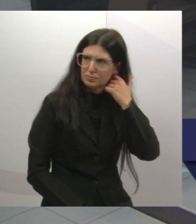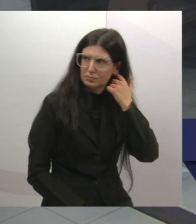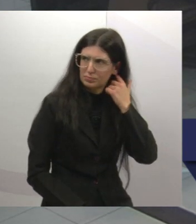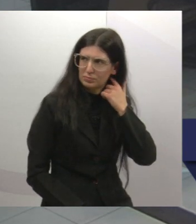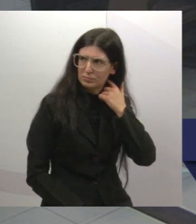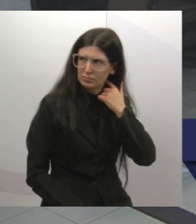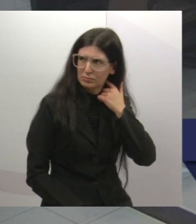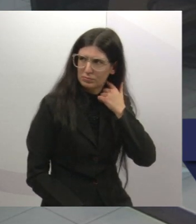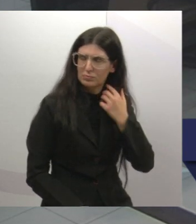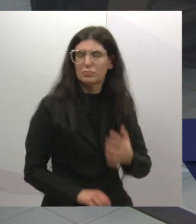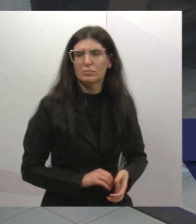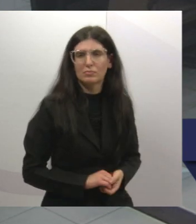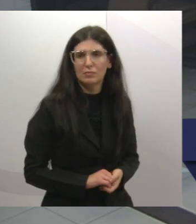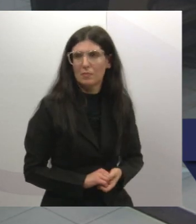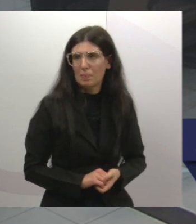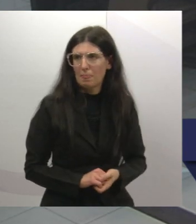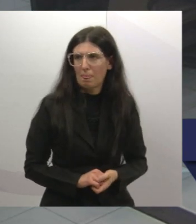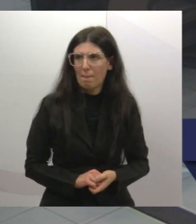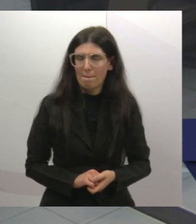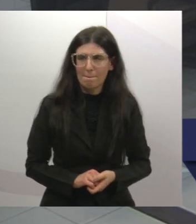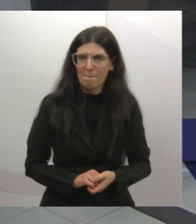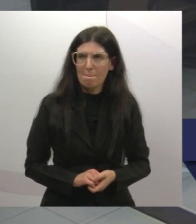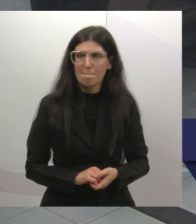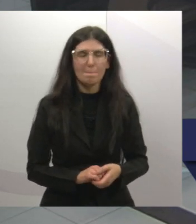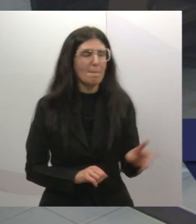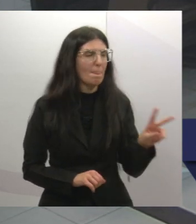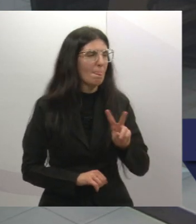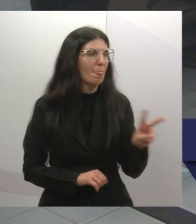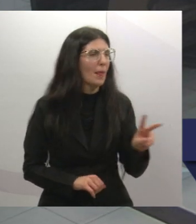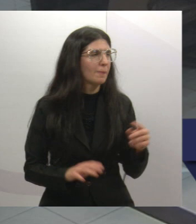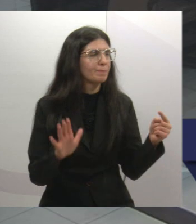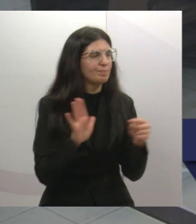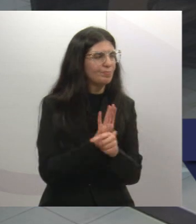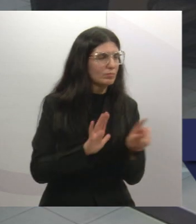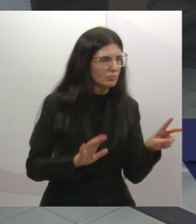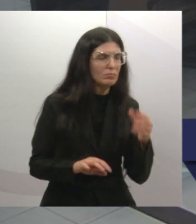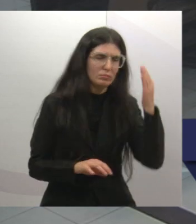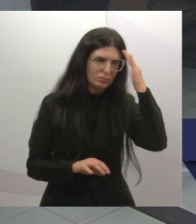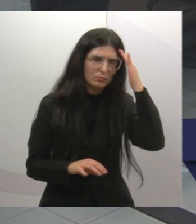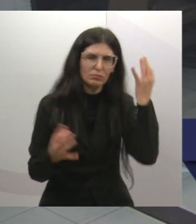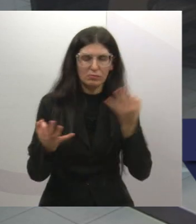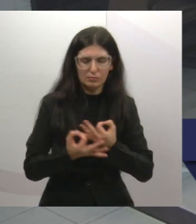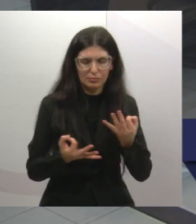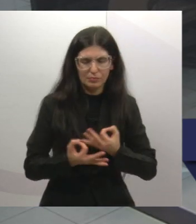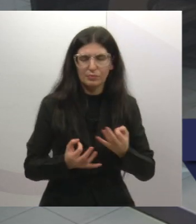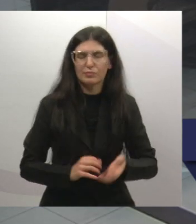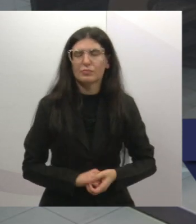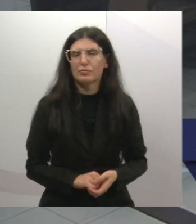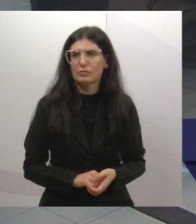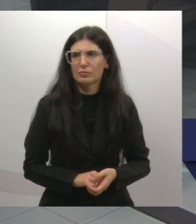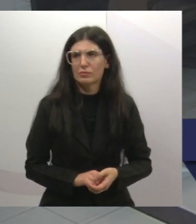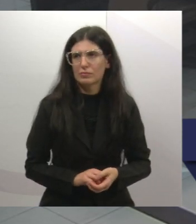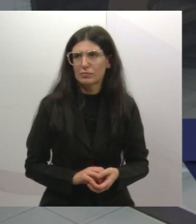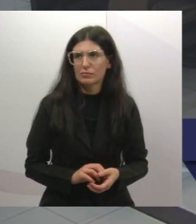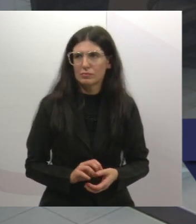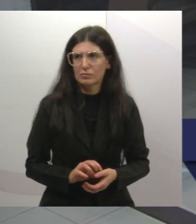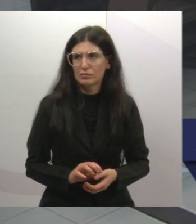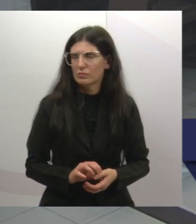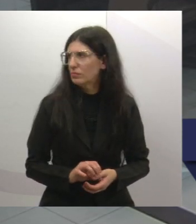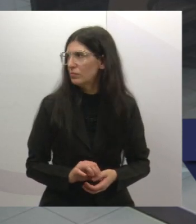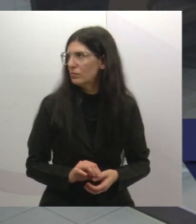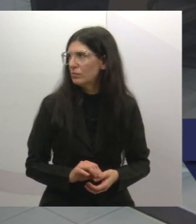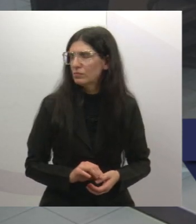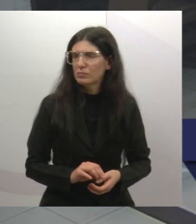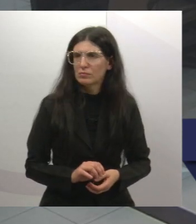esclarecer, né, com a pergunta da vereadora, eu entendi perfeitamente. Pelo que dentro do entendimento, você está